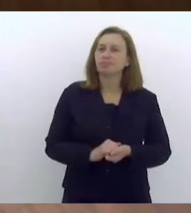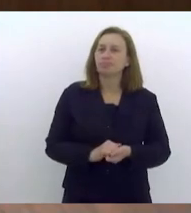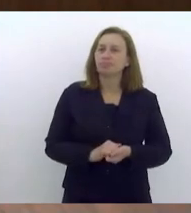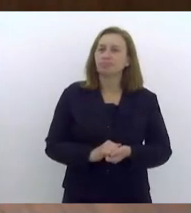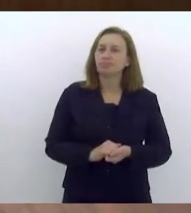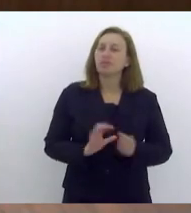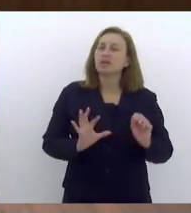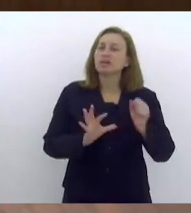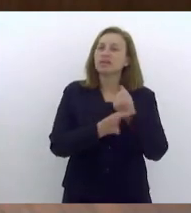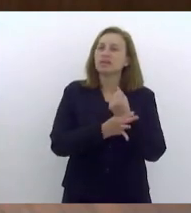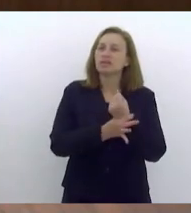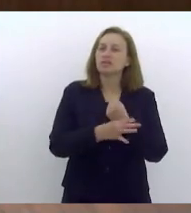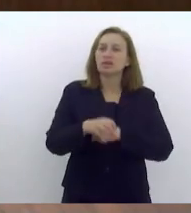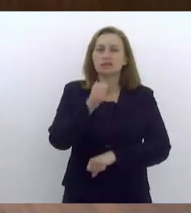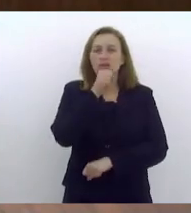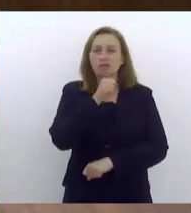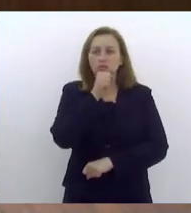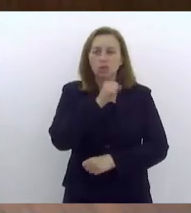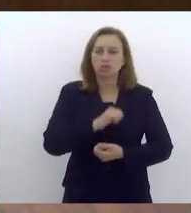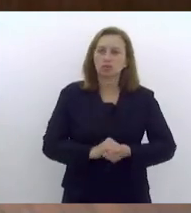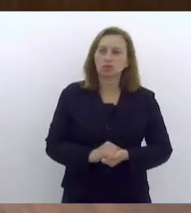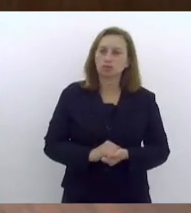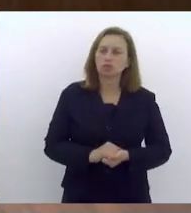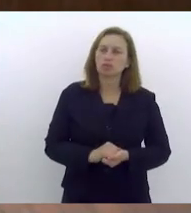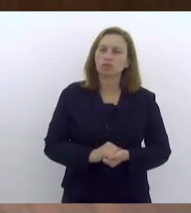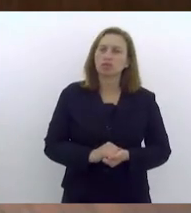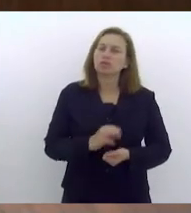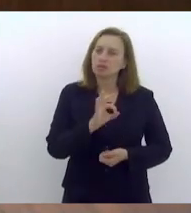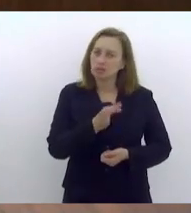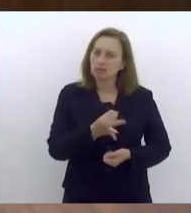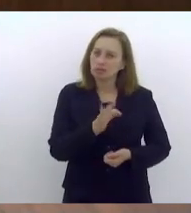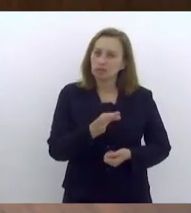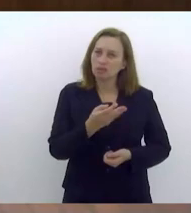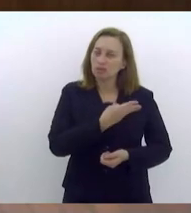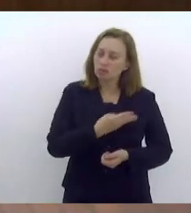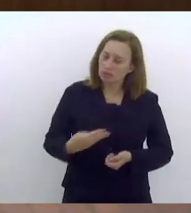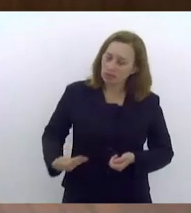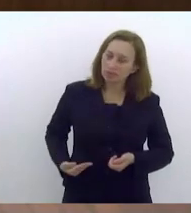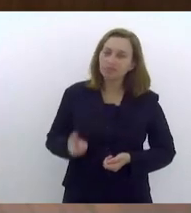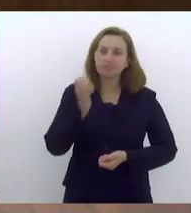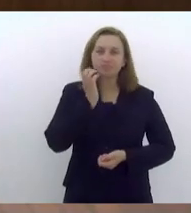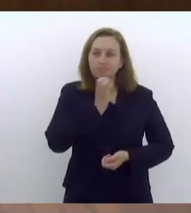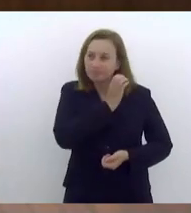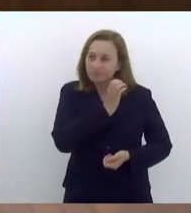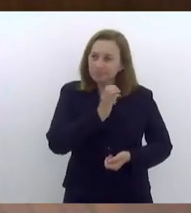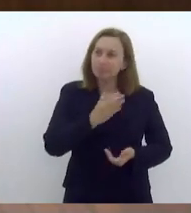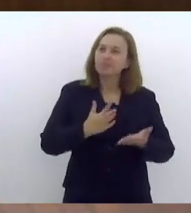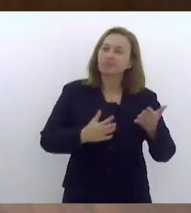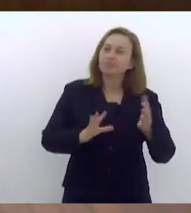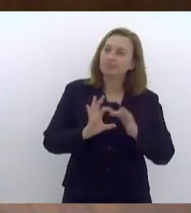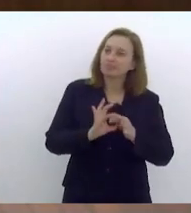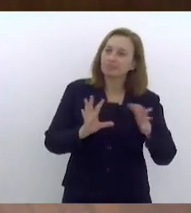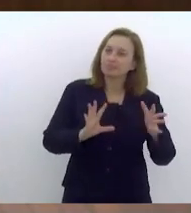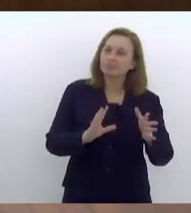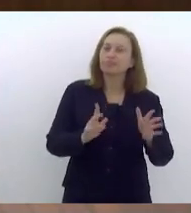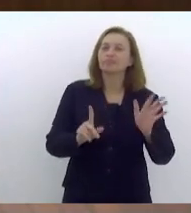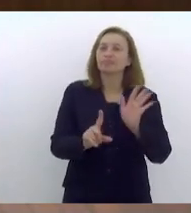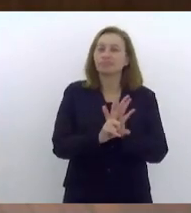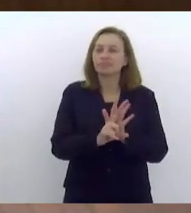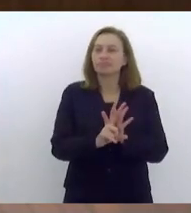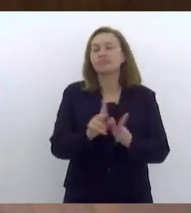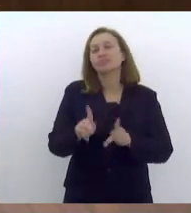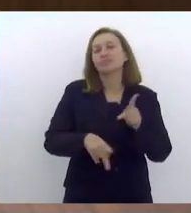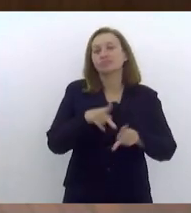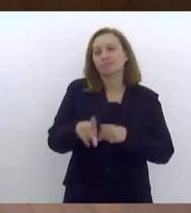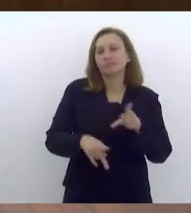maior segurança aos idosos. Tenho absoluta certeza que o governador Cláudio Castro vai sancionar essa lei e a